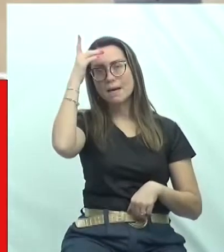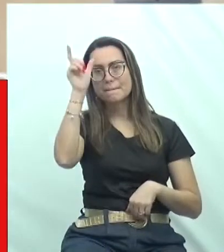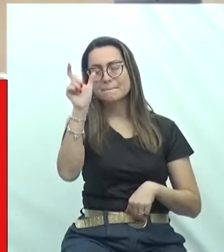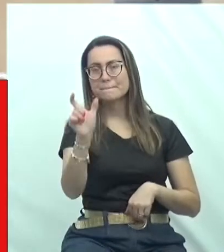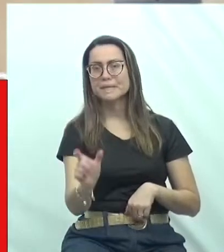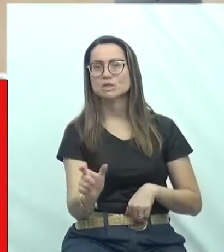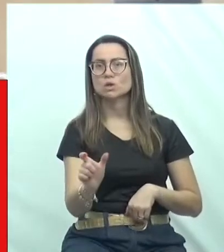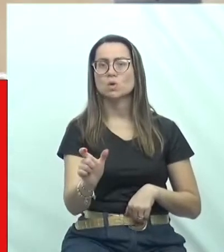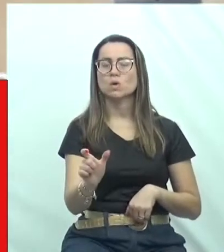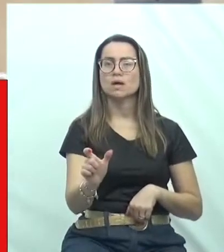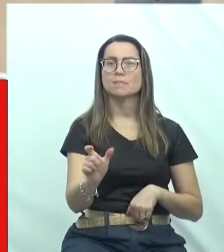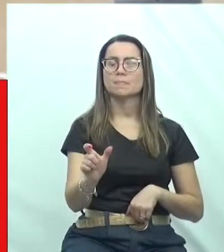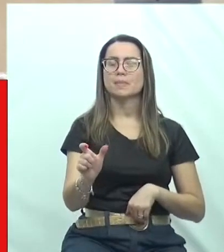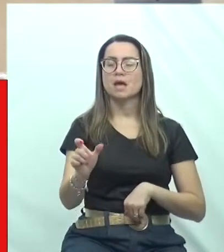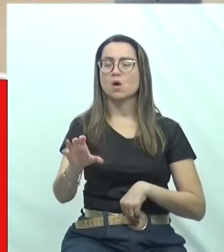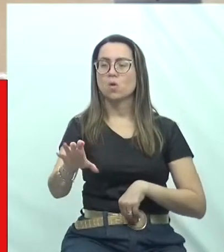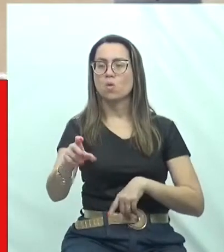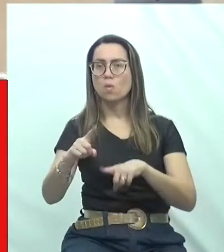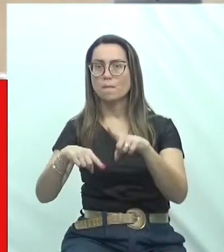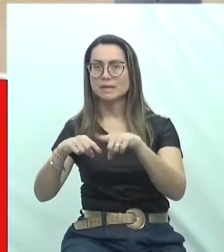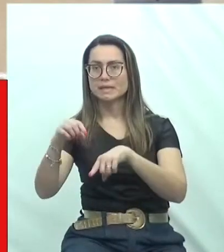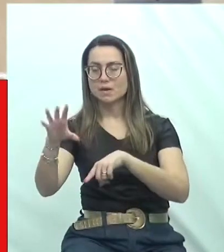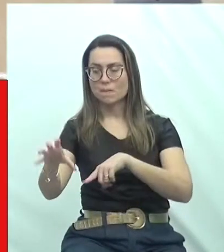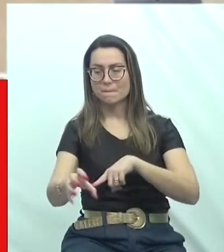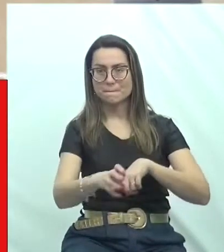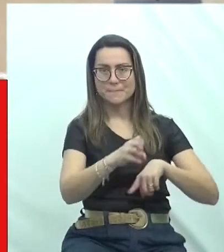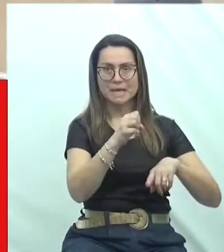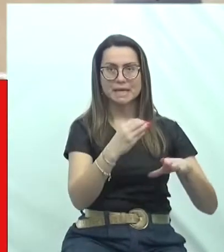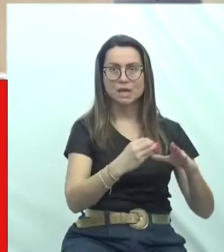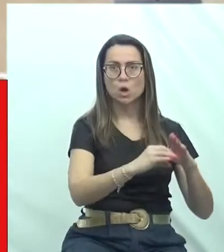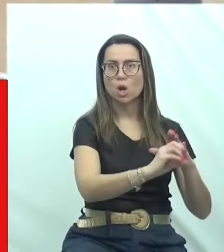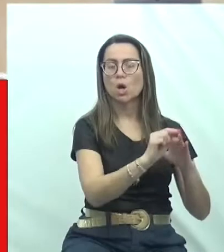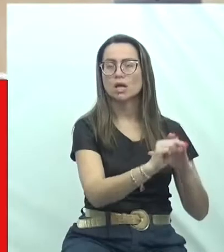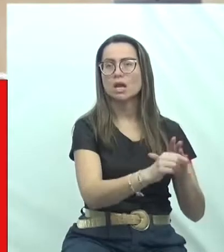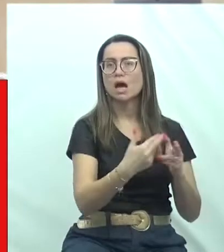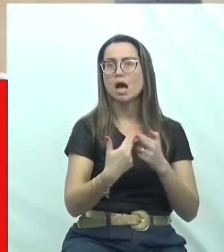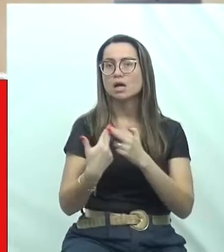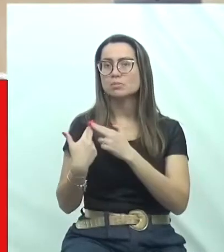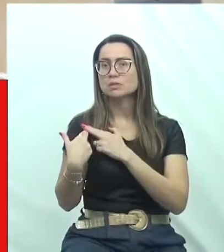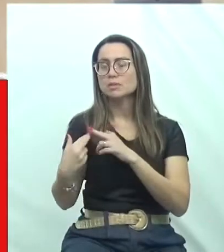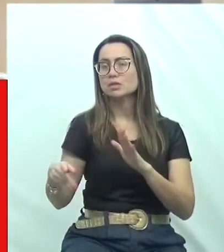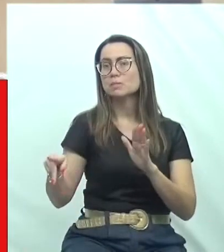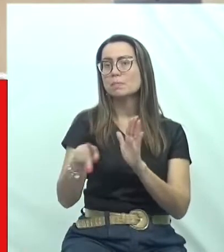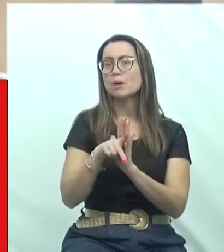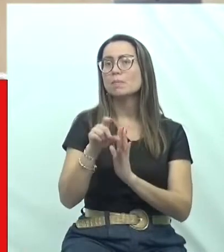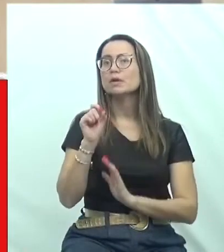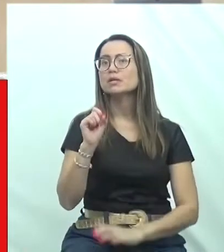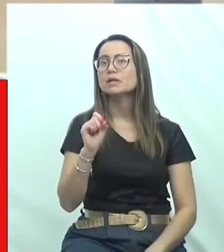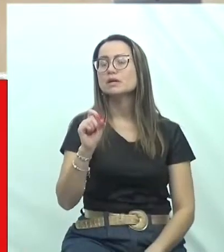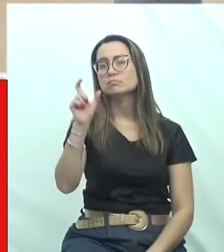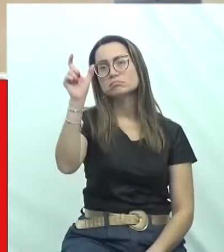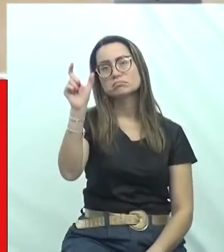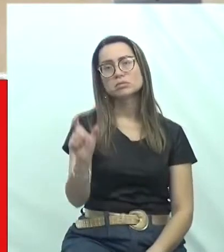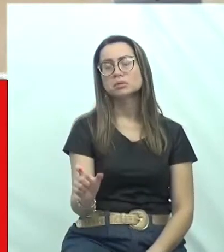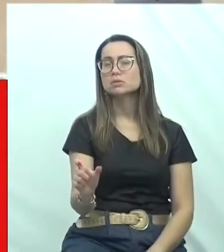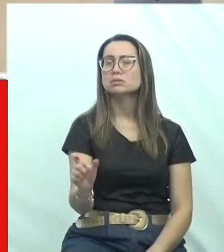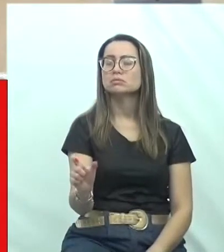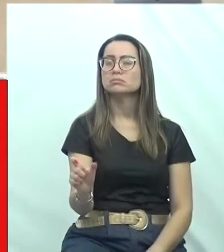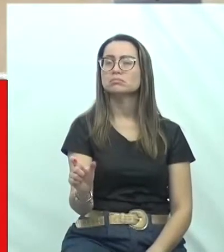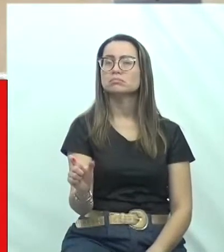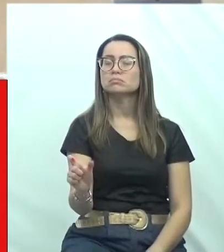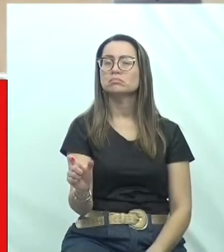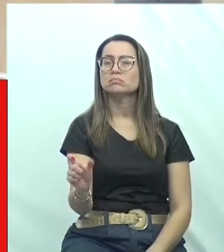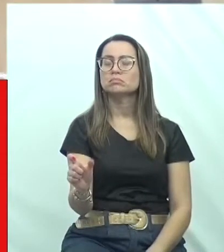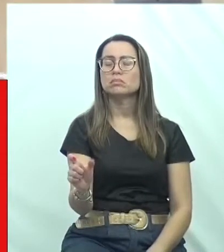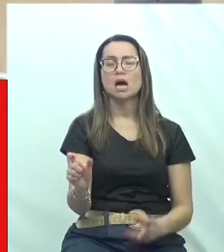ar, a responsabilidade, a partir dali, fica do próprio consumidor, como já é feito após o